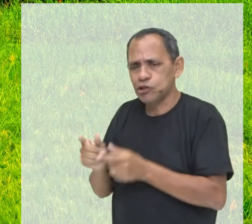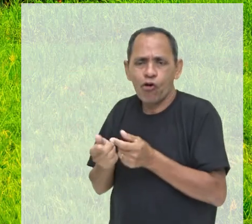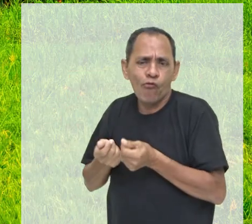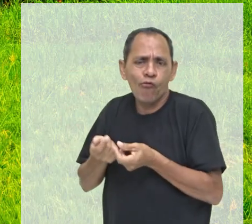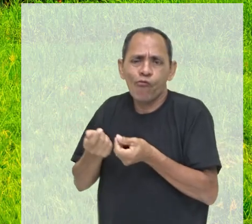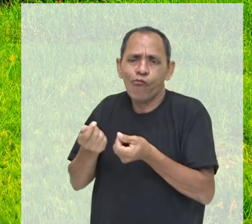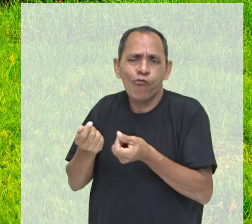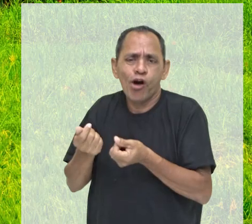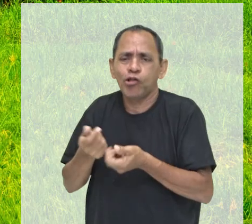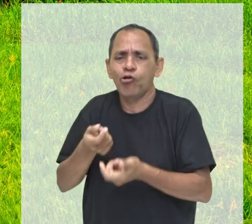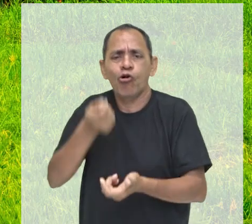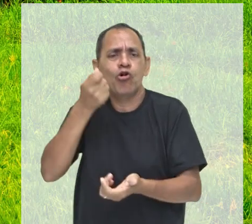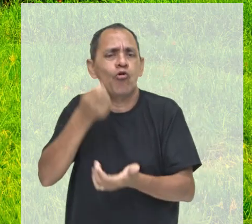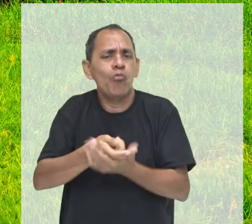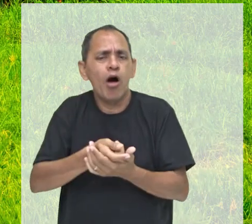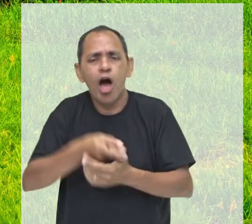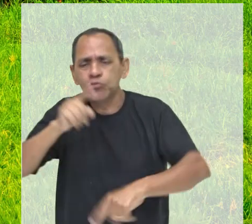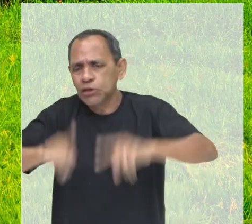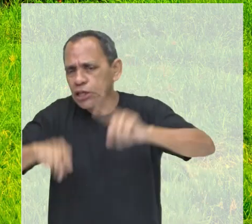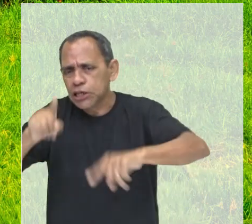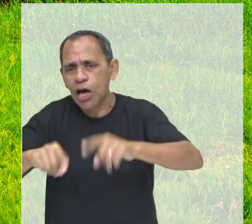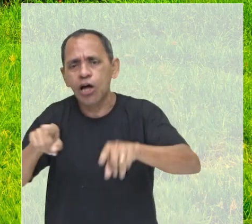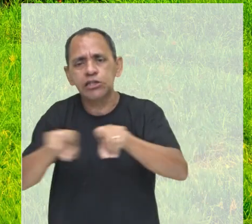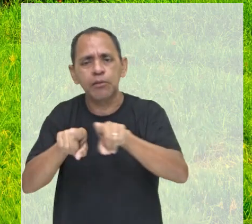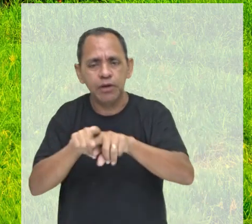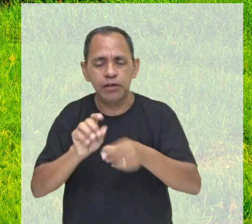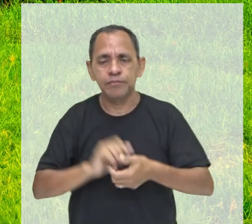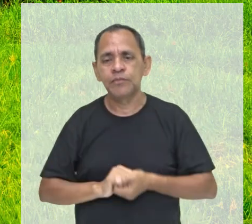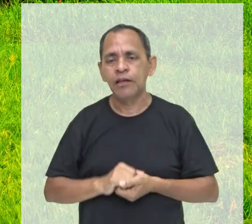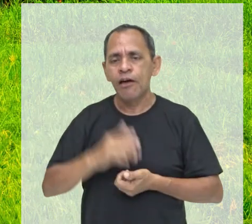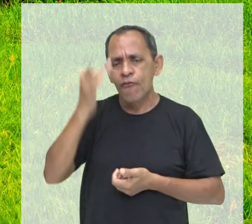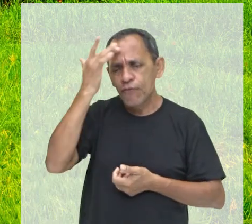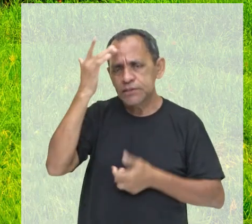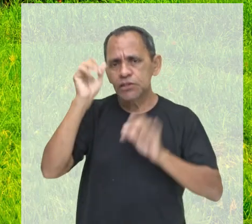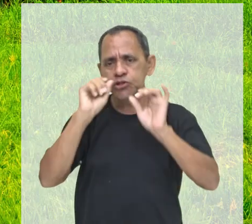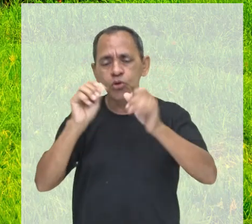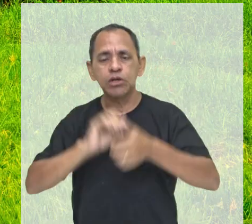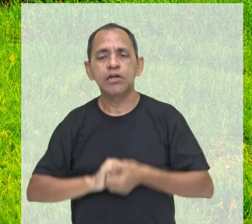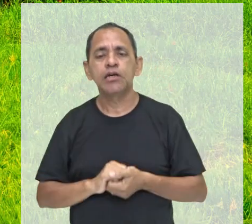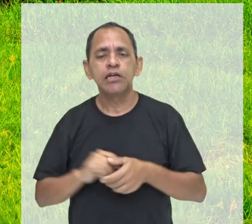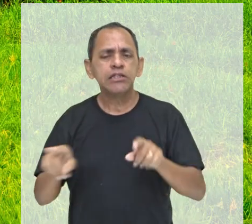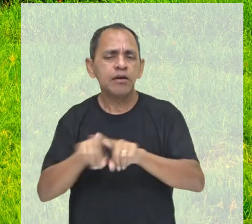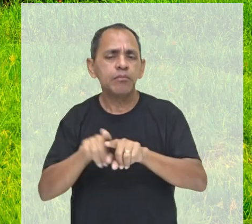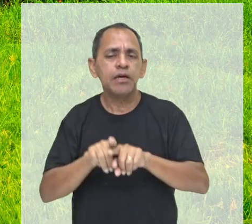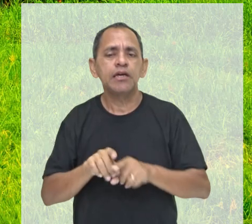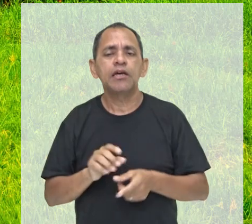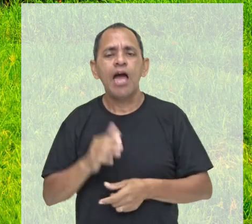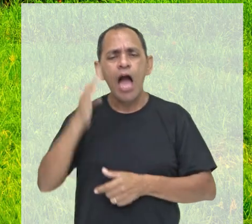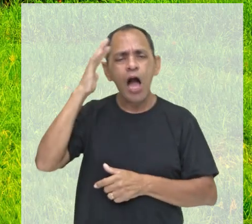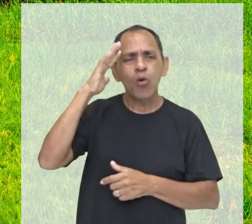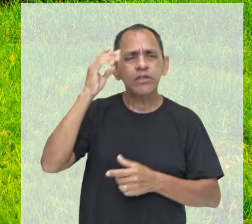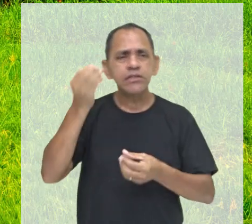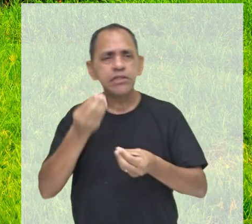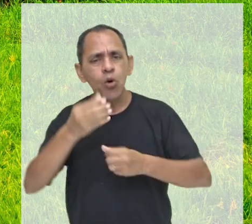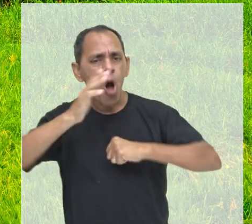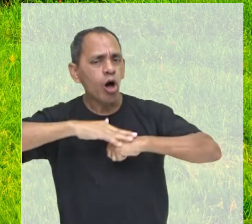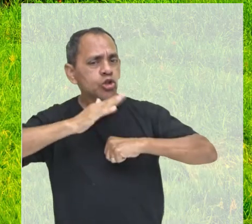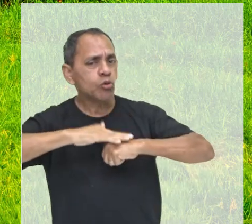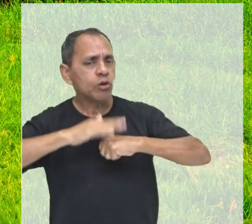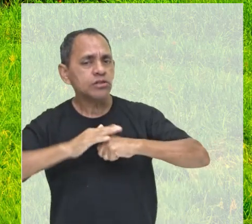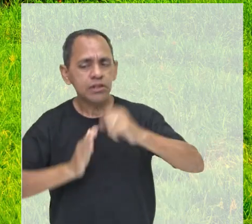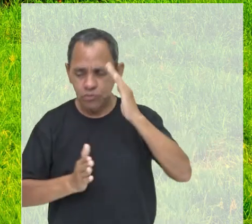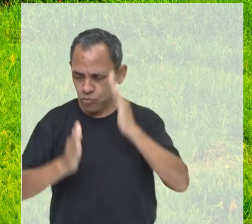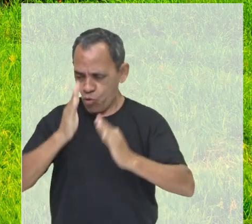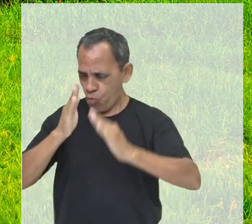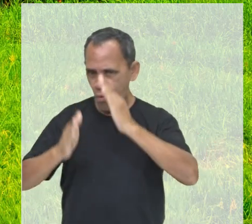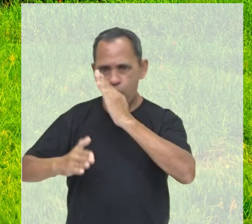a distância também, então isso acabou facilitando. Agora, além de ocorrer a automatização e também a robótica,